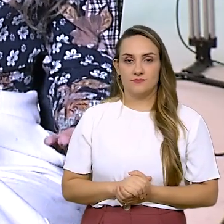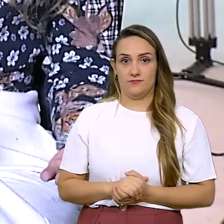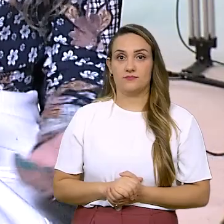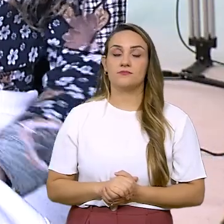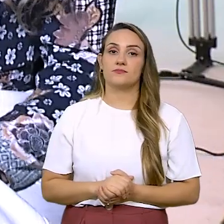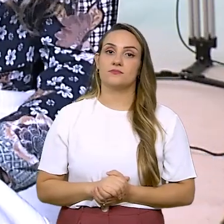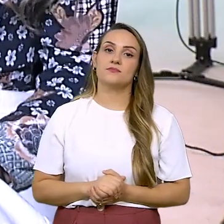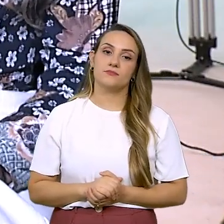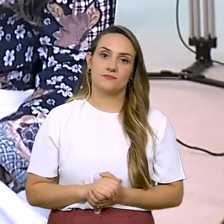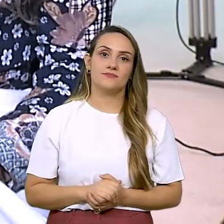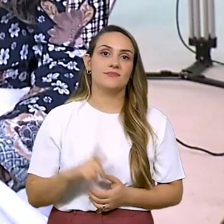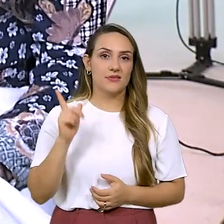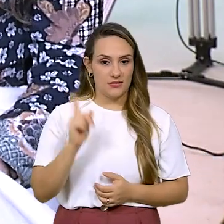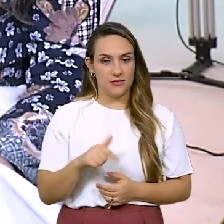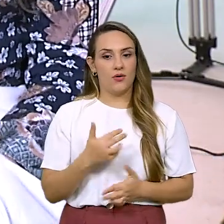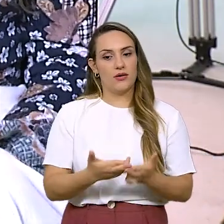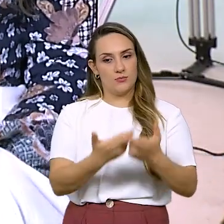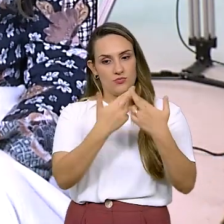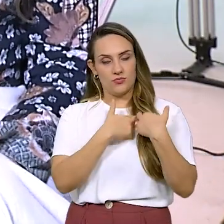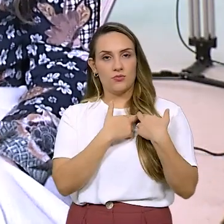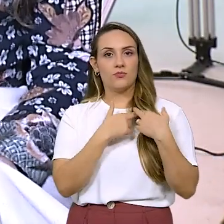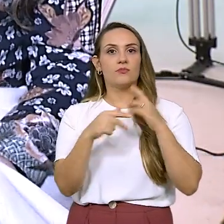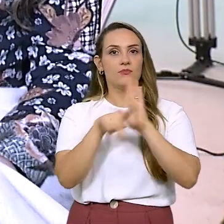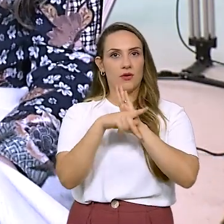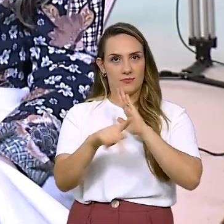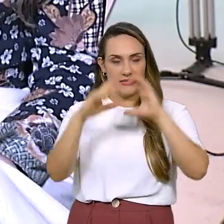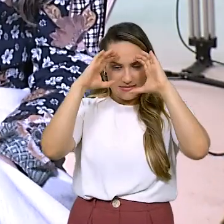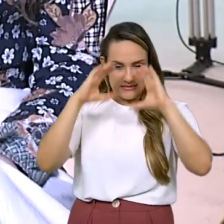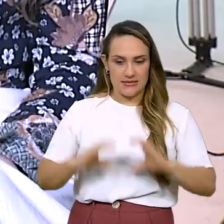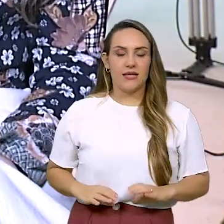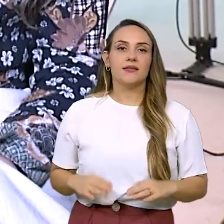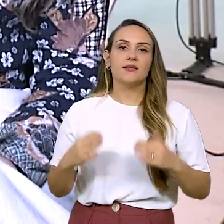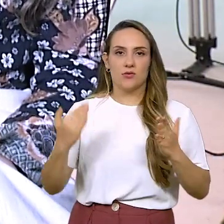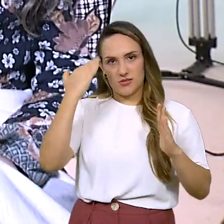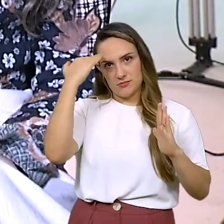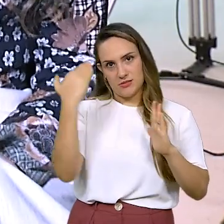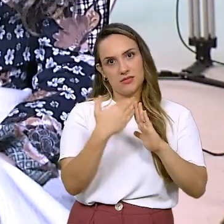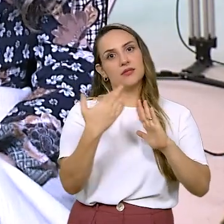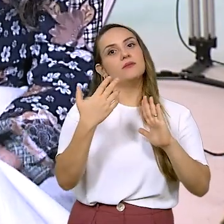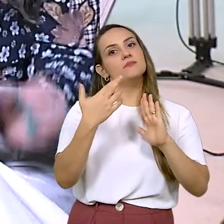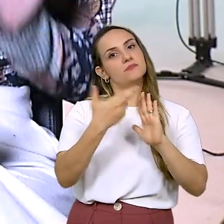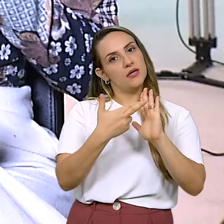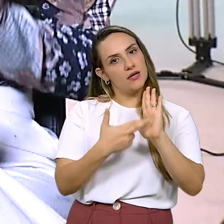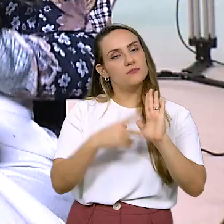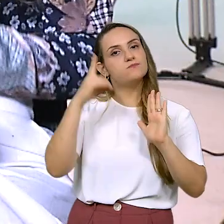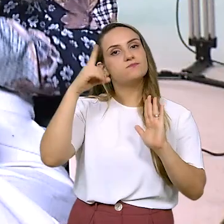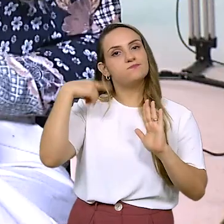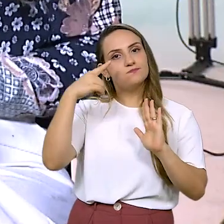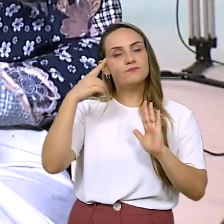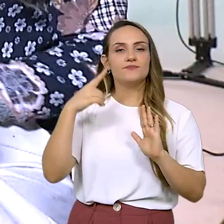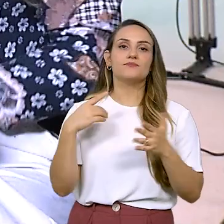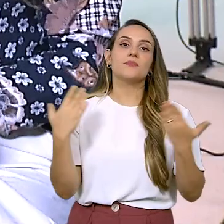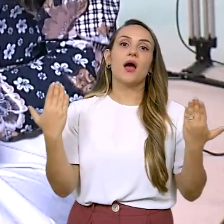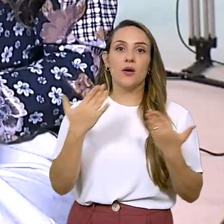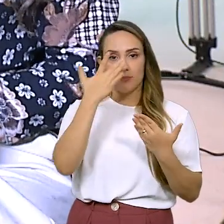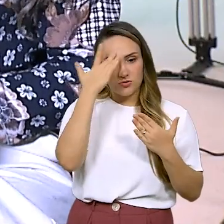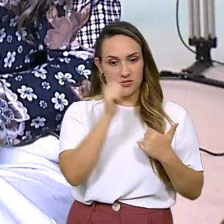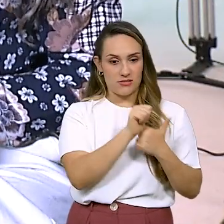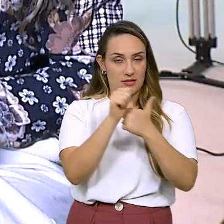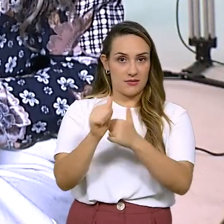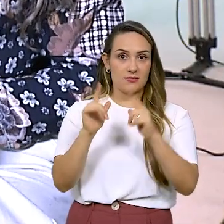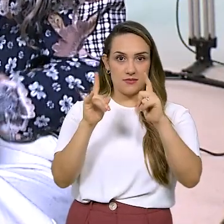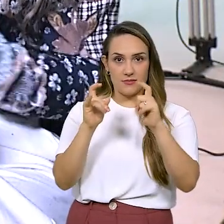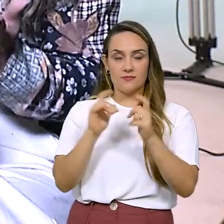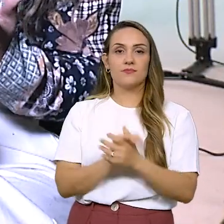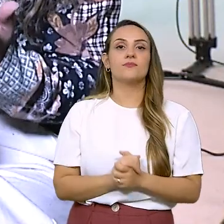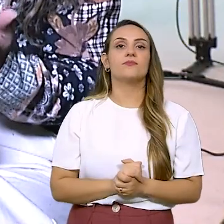isso também, cumprir essas obrigações, também faz parte do exercício da cidadania. E os nossos seguidores do Instagram concordam